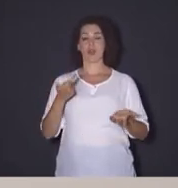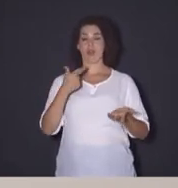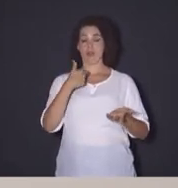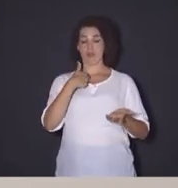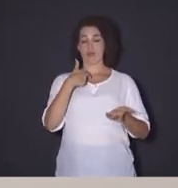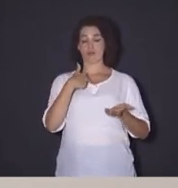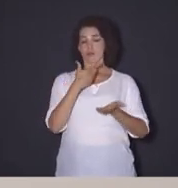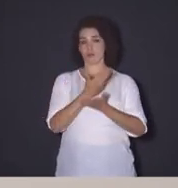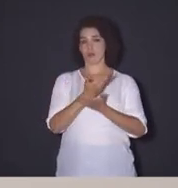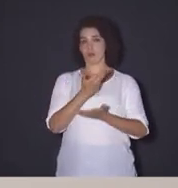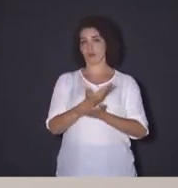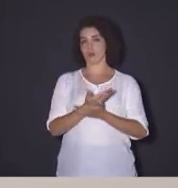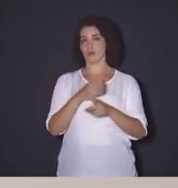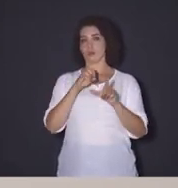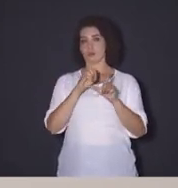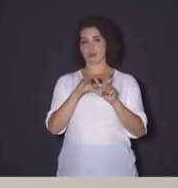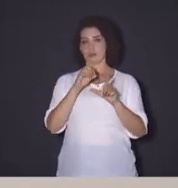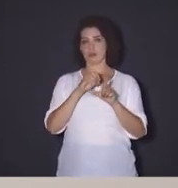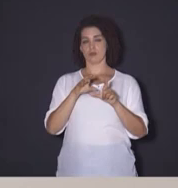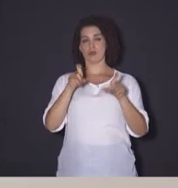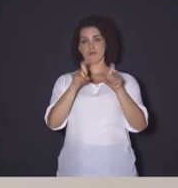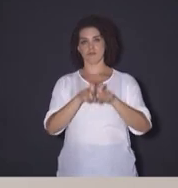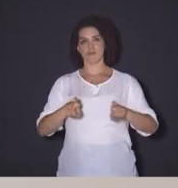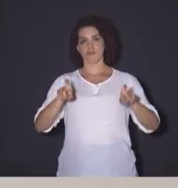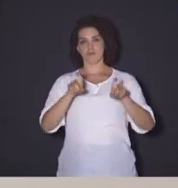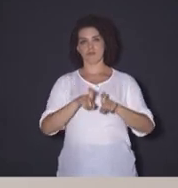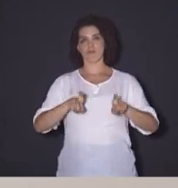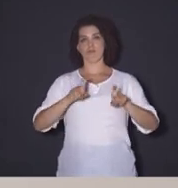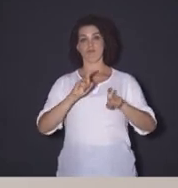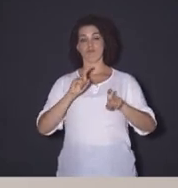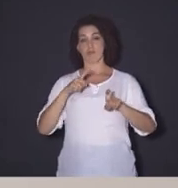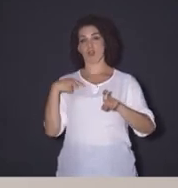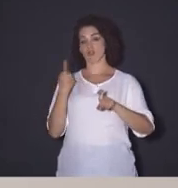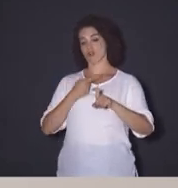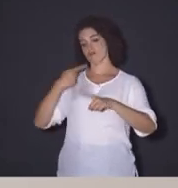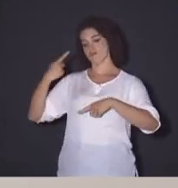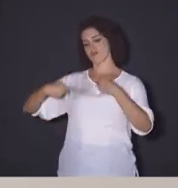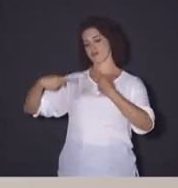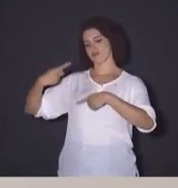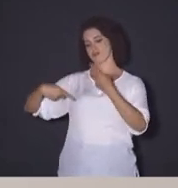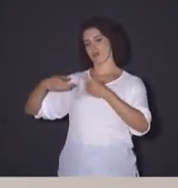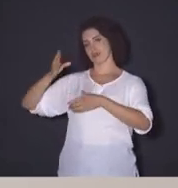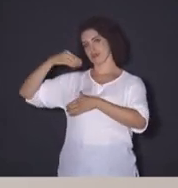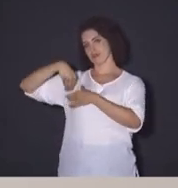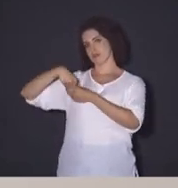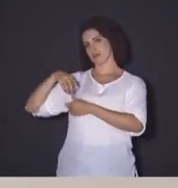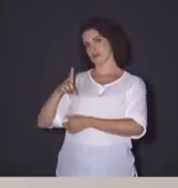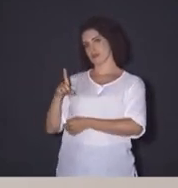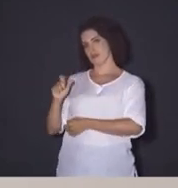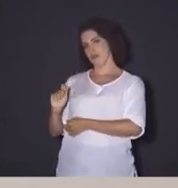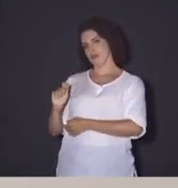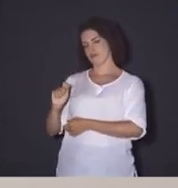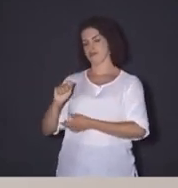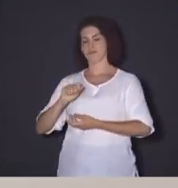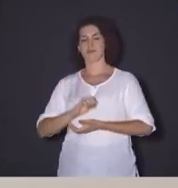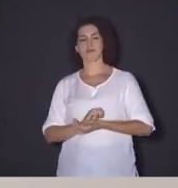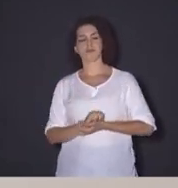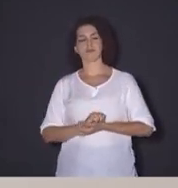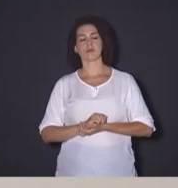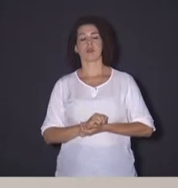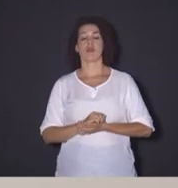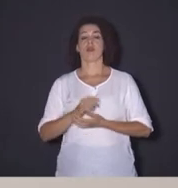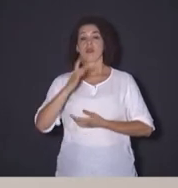computação e isso é uma coisa que é muito discutida lá no nosso dna é nós sabemos que as pessoas que cursam